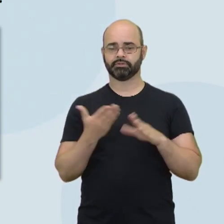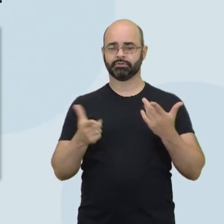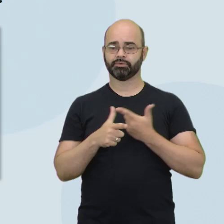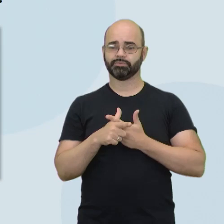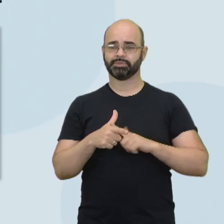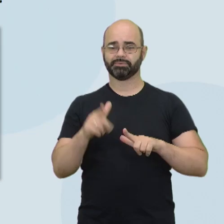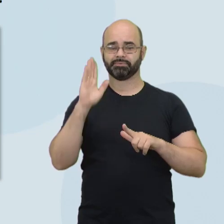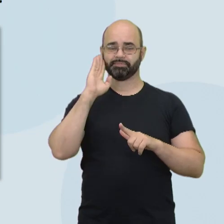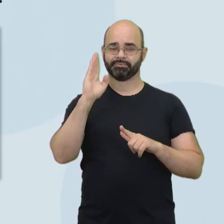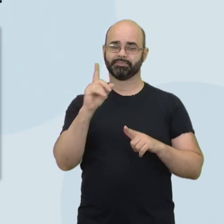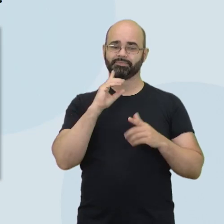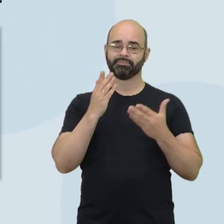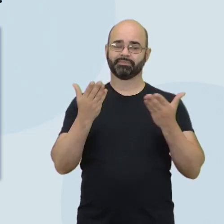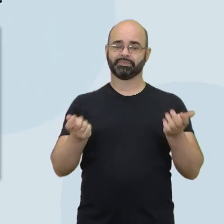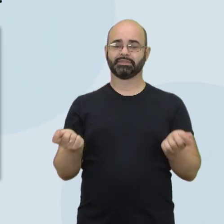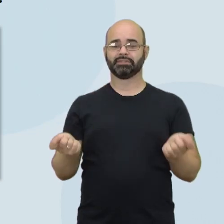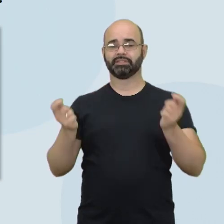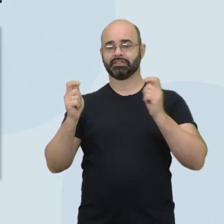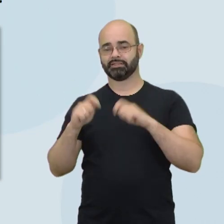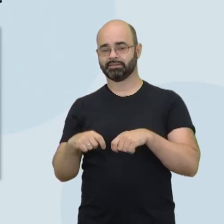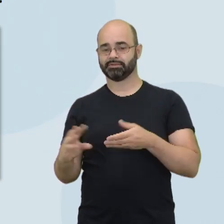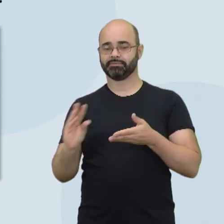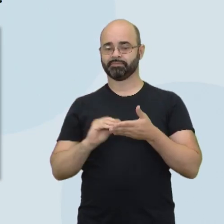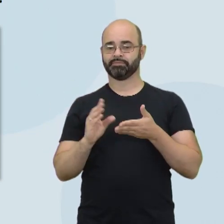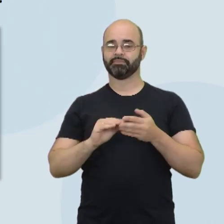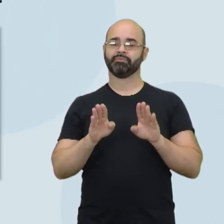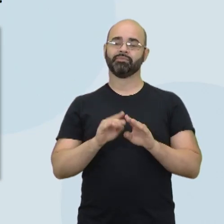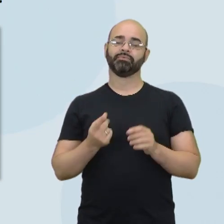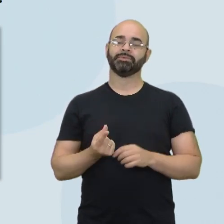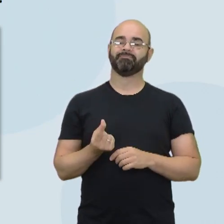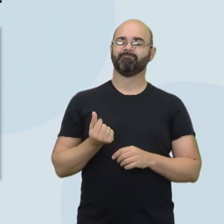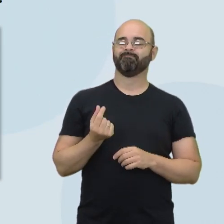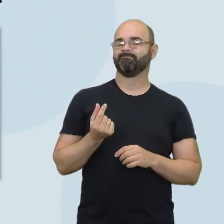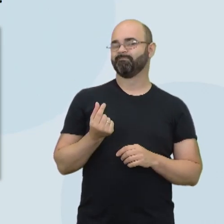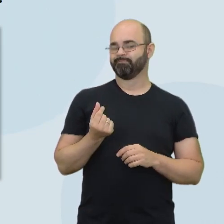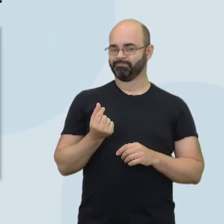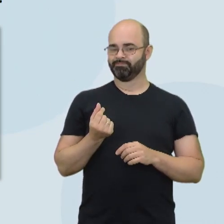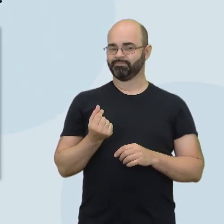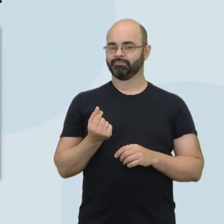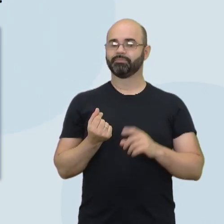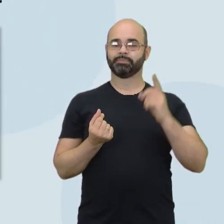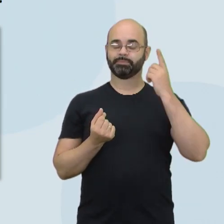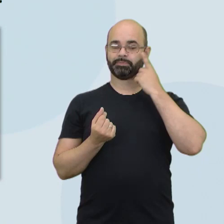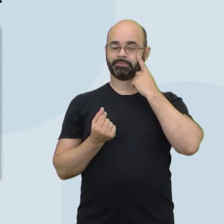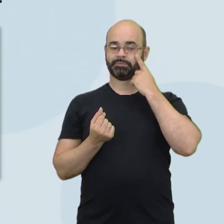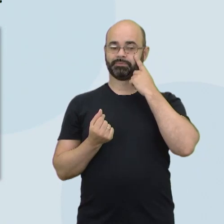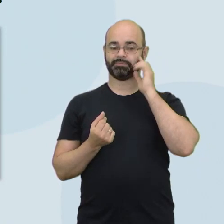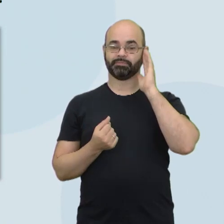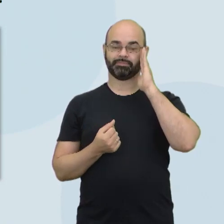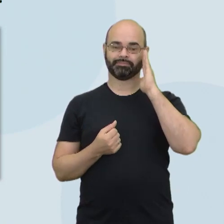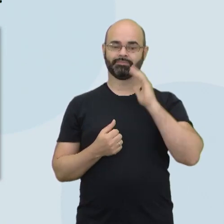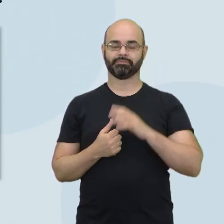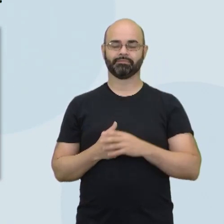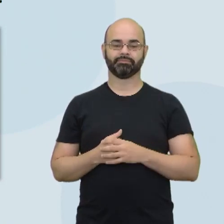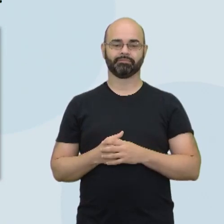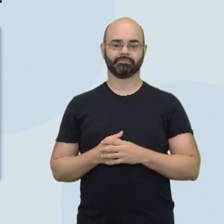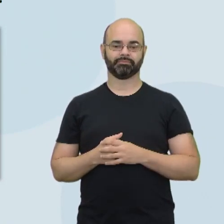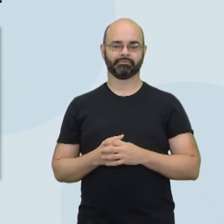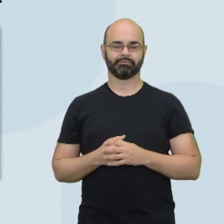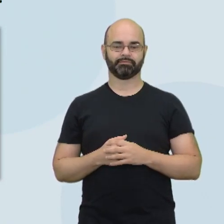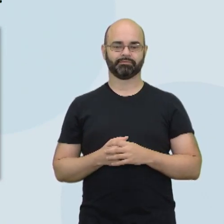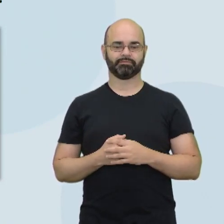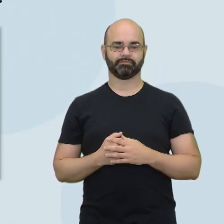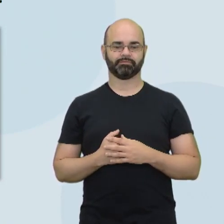a relação entre a capacidade de armazenamento e o seu custo. É muito caro ter um negócio desse, tá